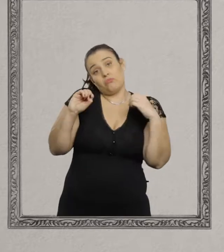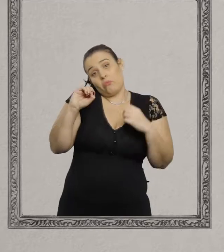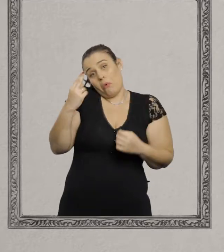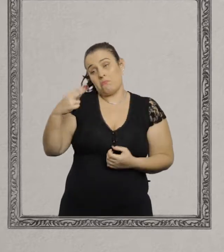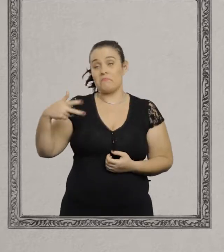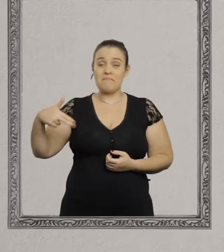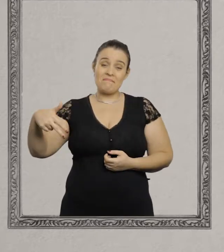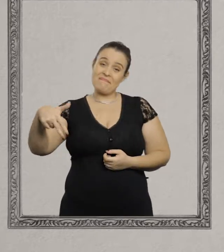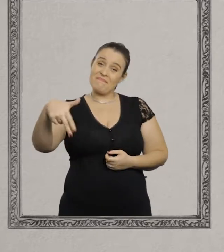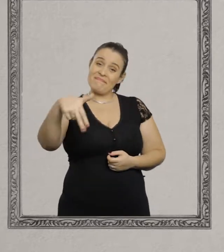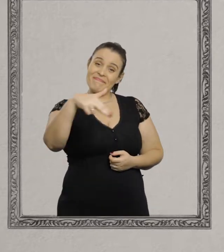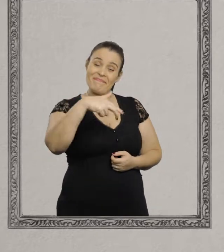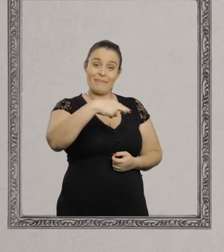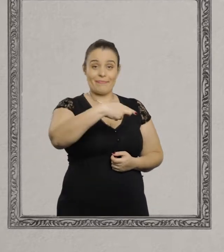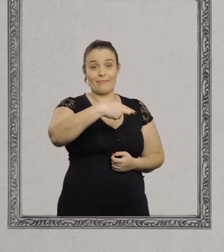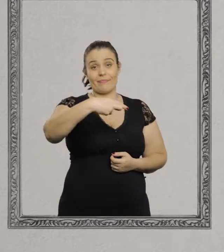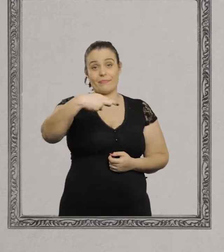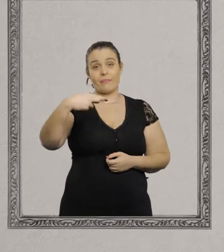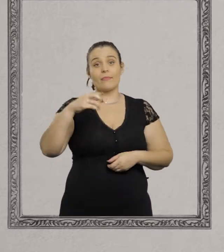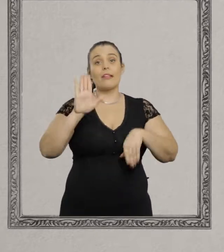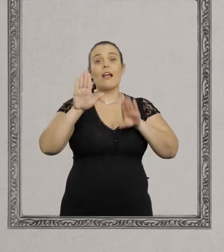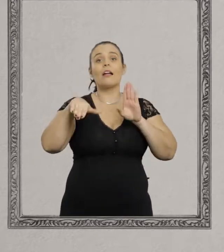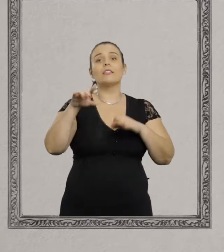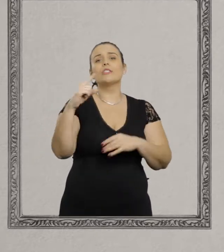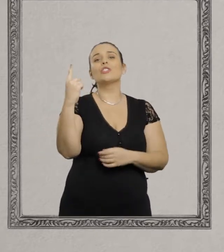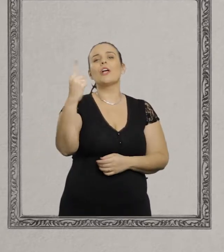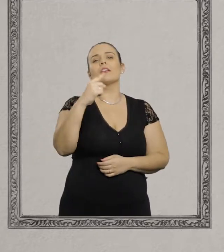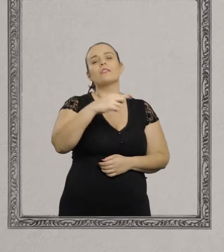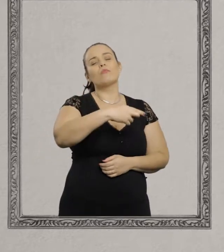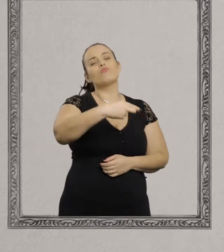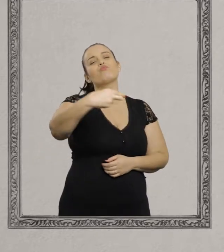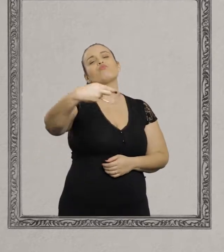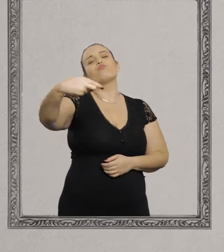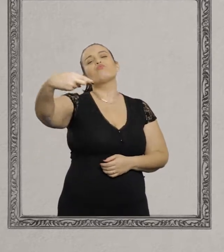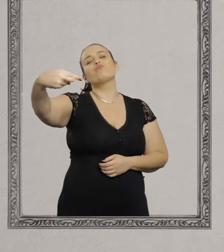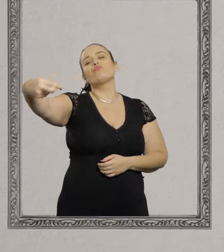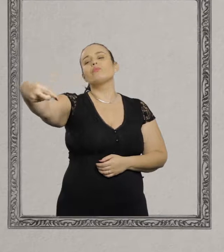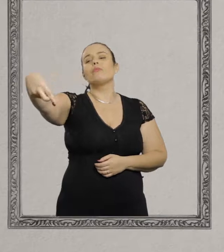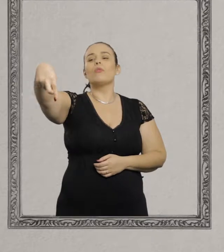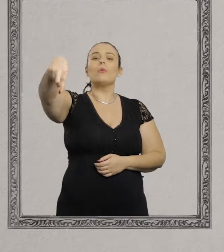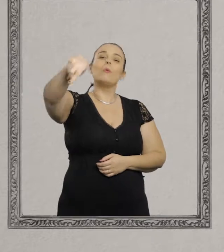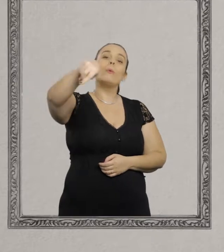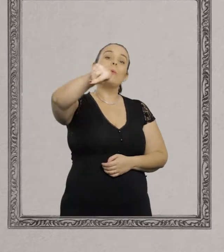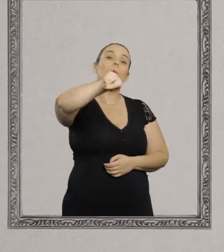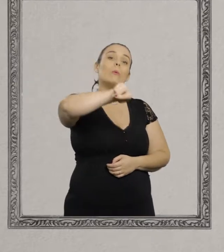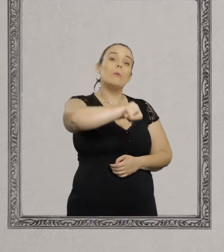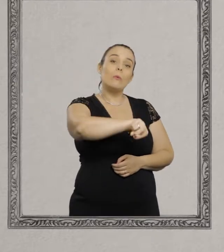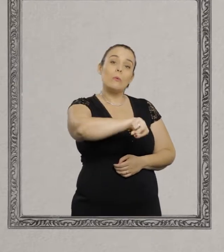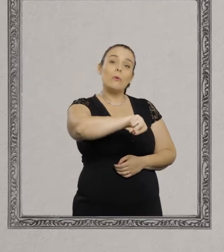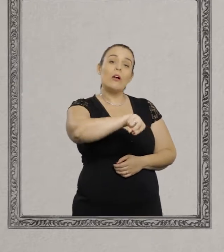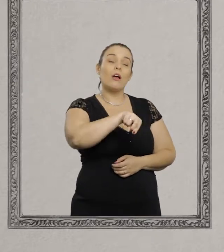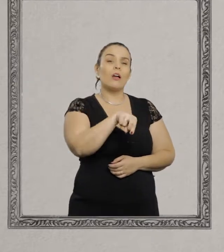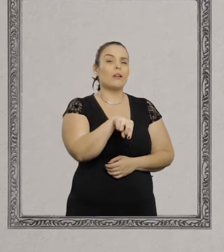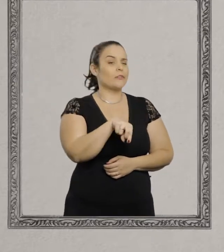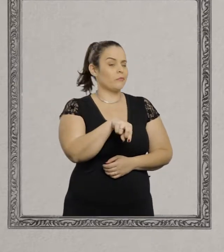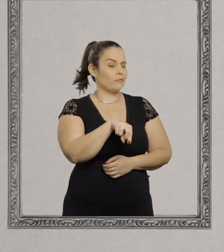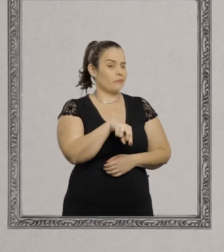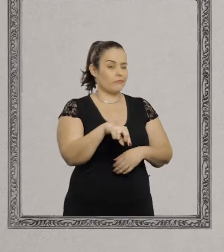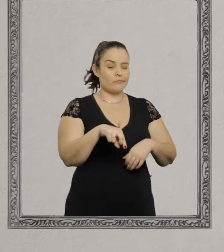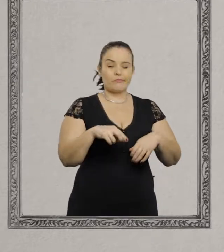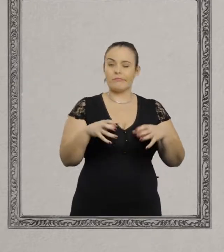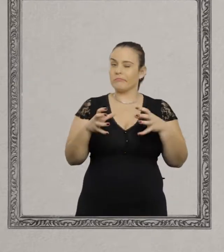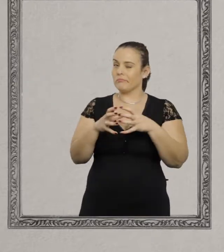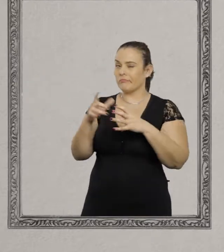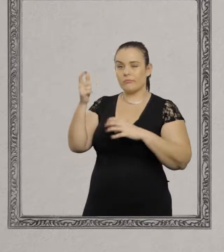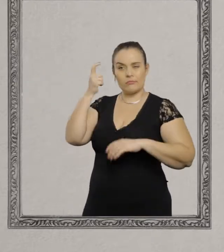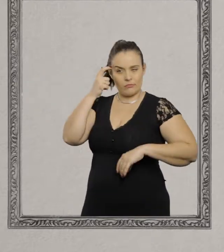aos outros ou sair para dar uma caminhada. Peter muitas vezes saía sozinho. Quando voltava, os meninos não